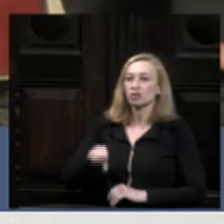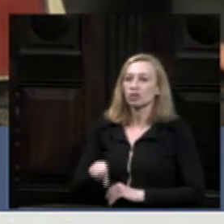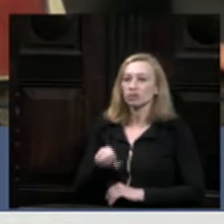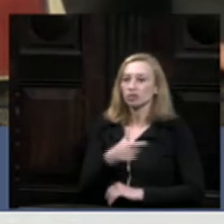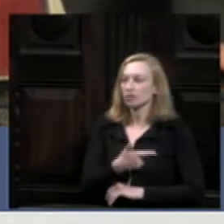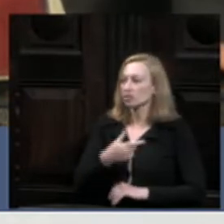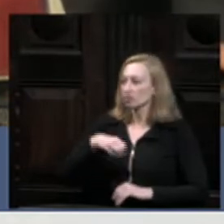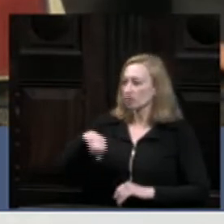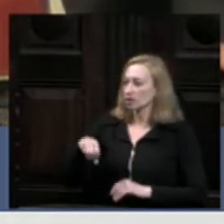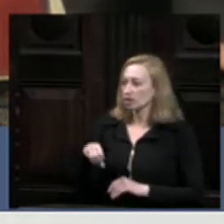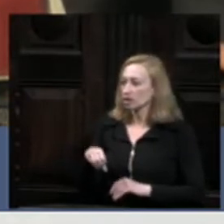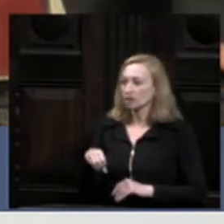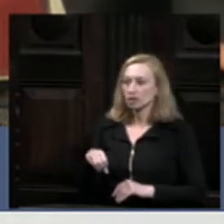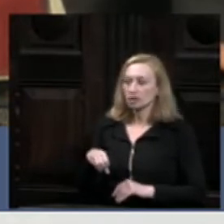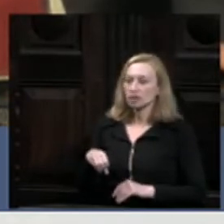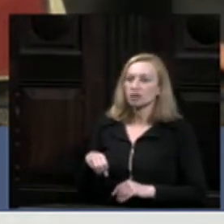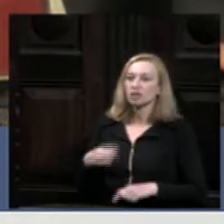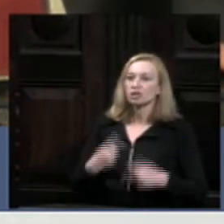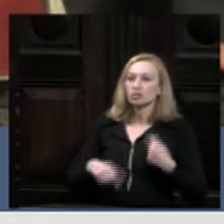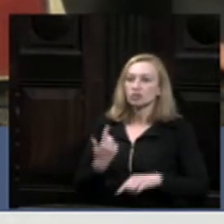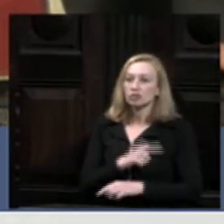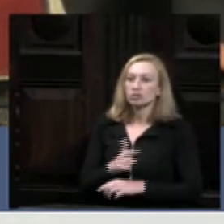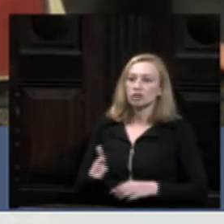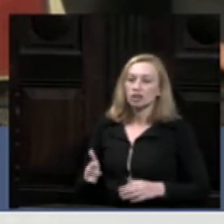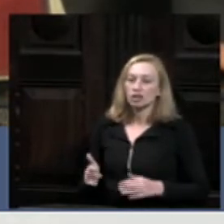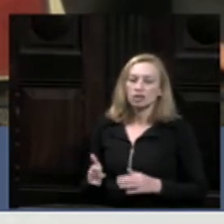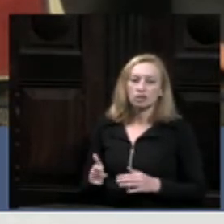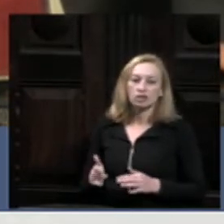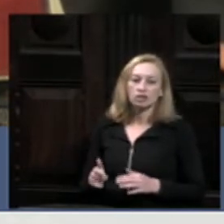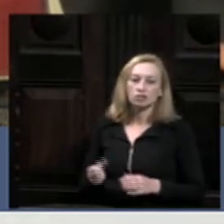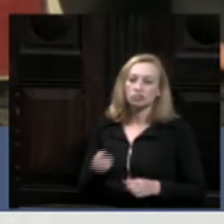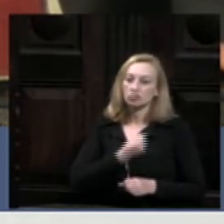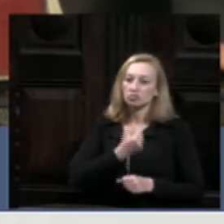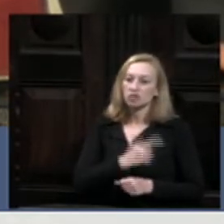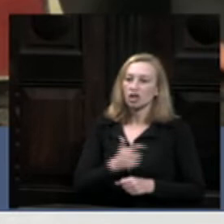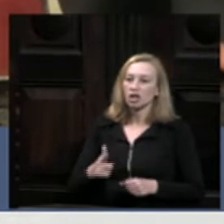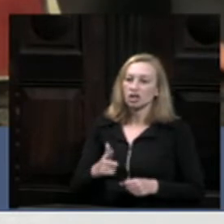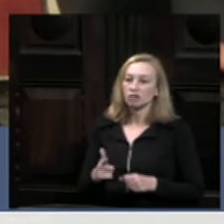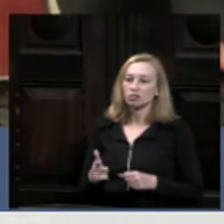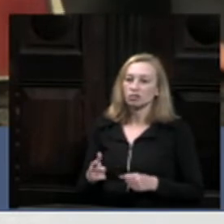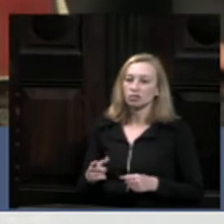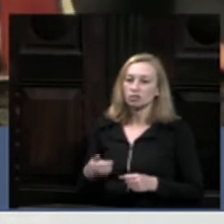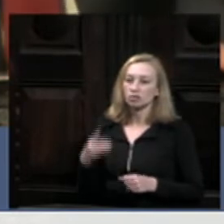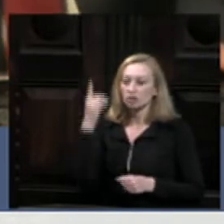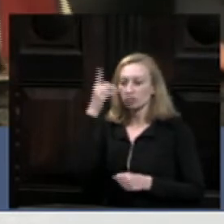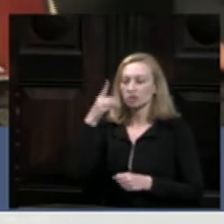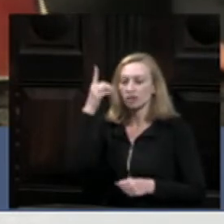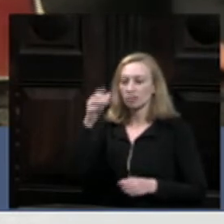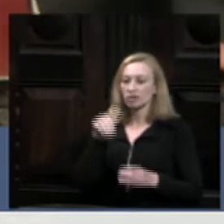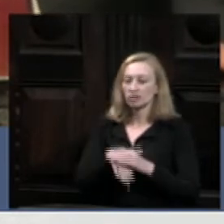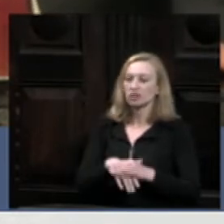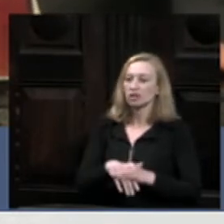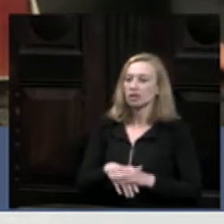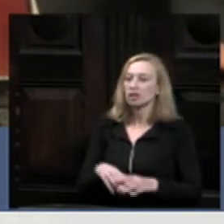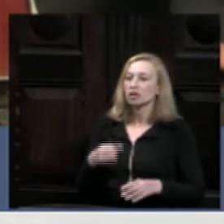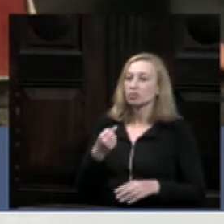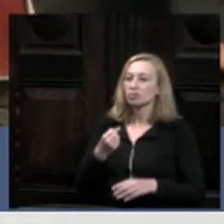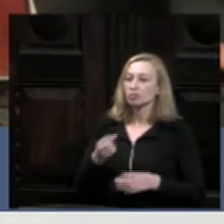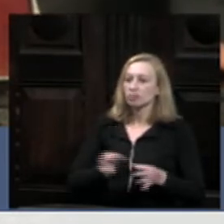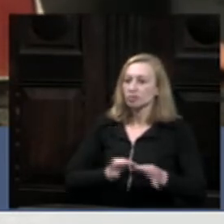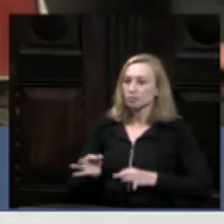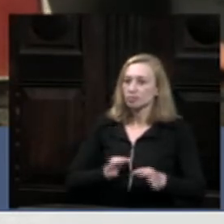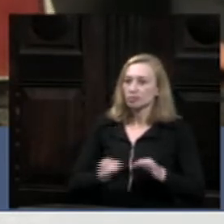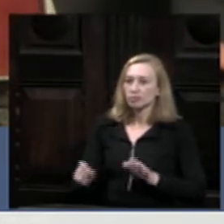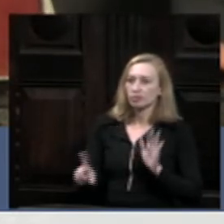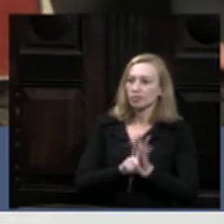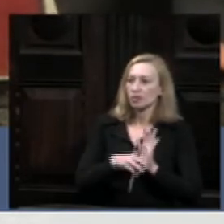Campos. Em discussão. Não havendo que queira discutir, encerra a discussão. Não há quórum para deliberação. Projeto de lei